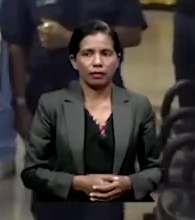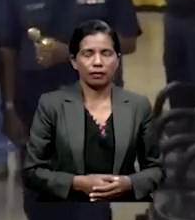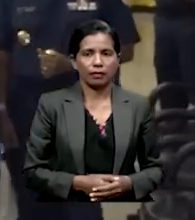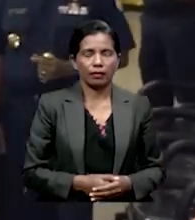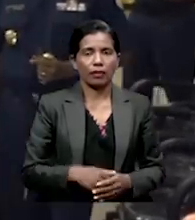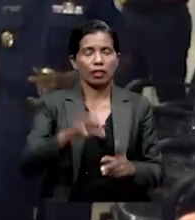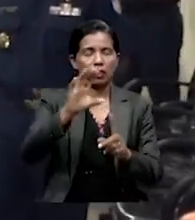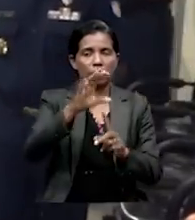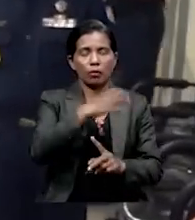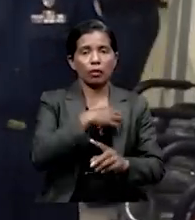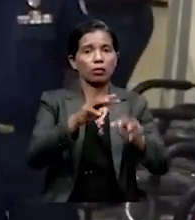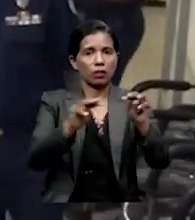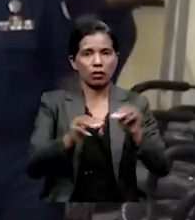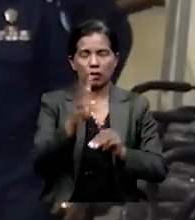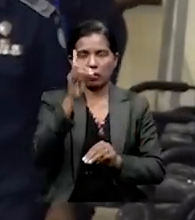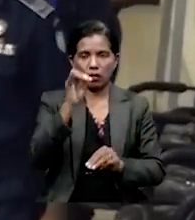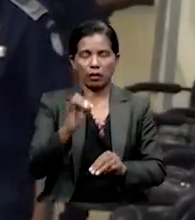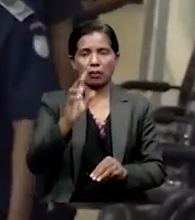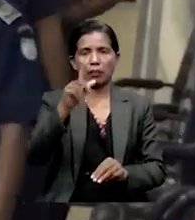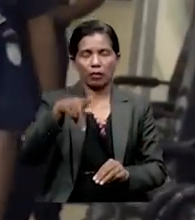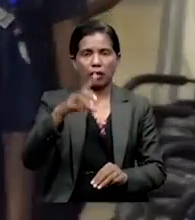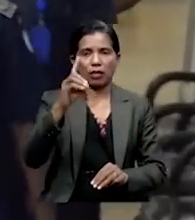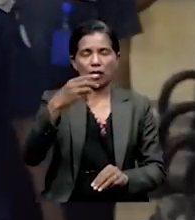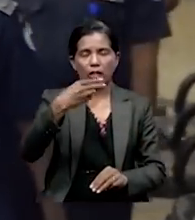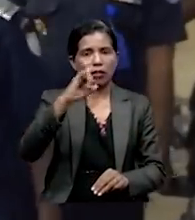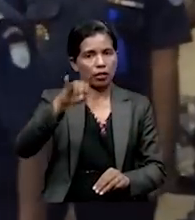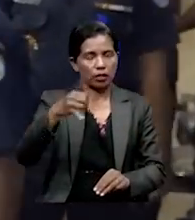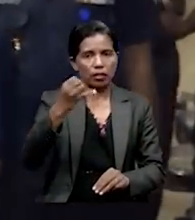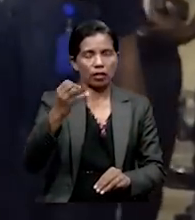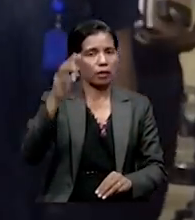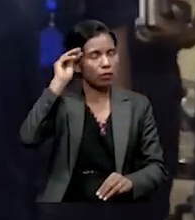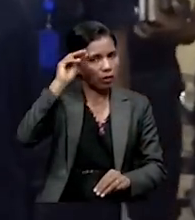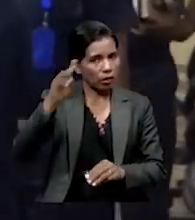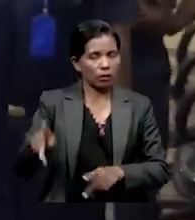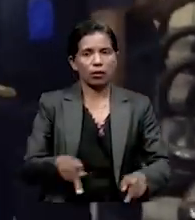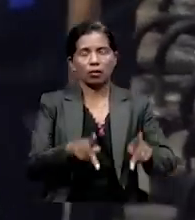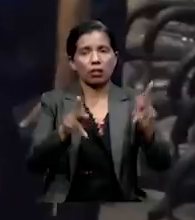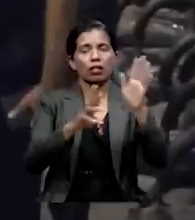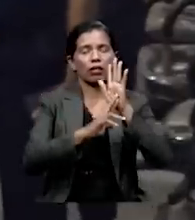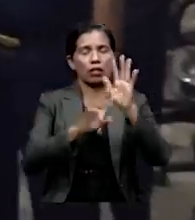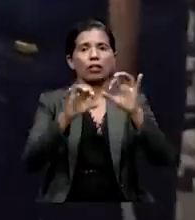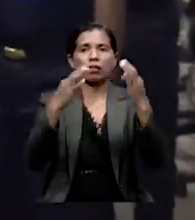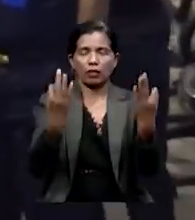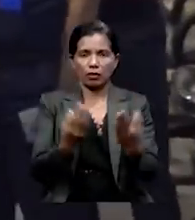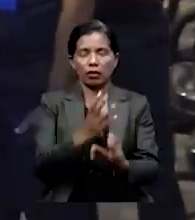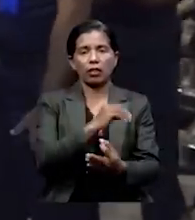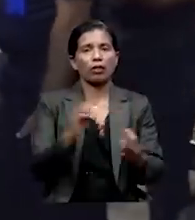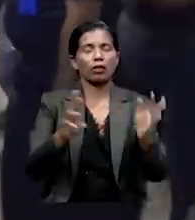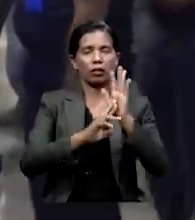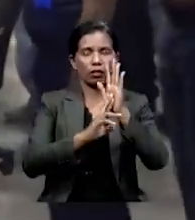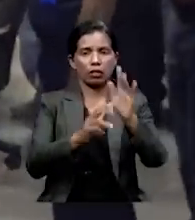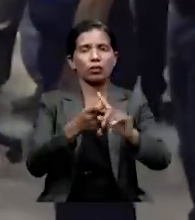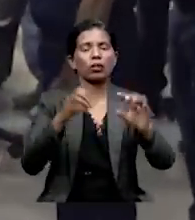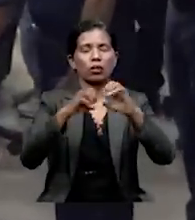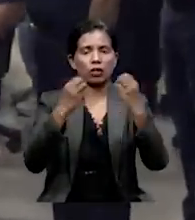Comando PNTL, município de Ili, PDHZ, defensor público, Ministério Público, representante família, nomes representante, e